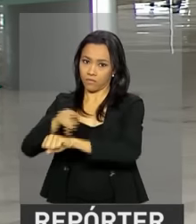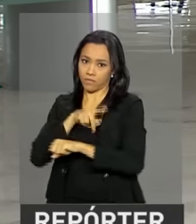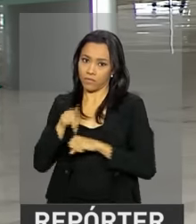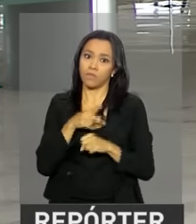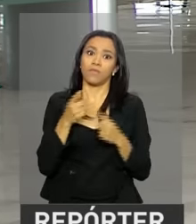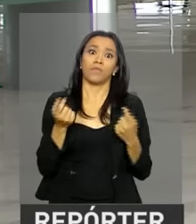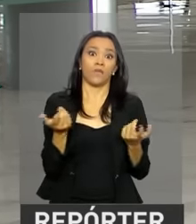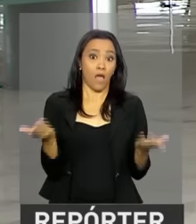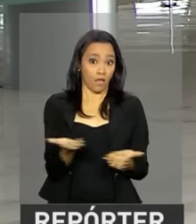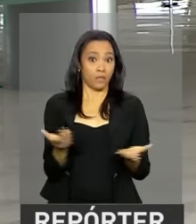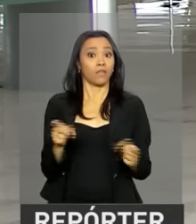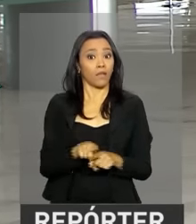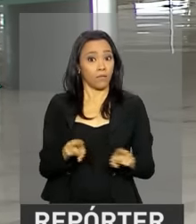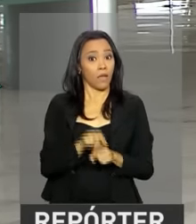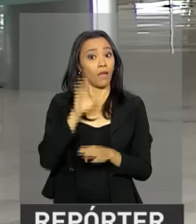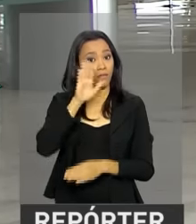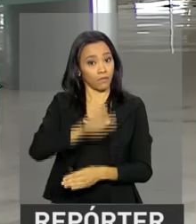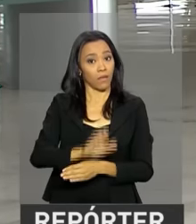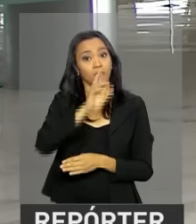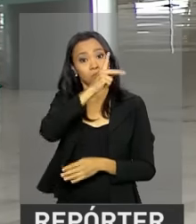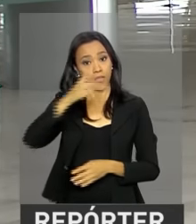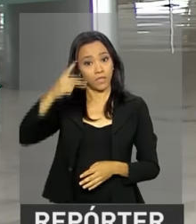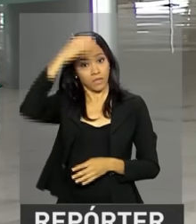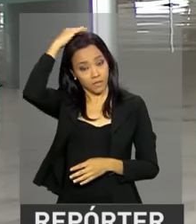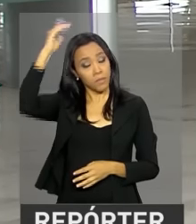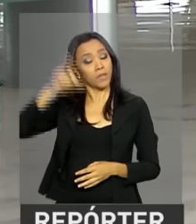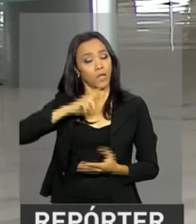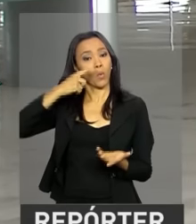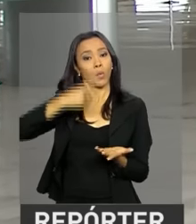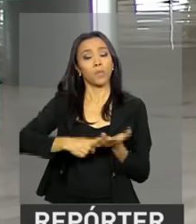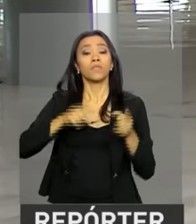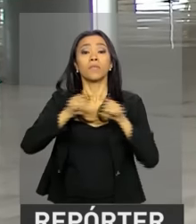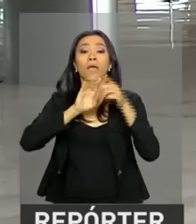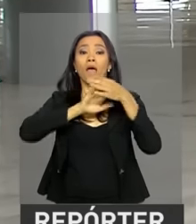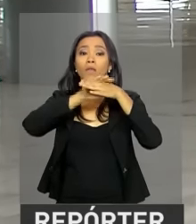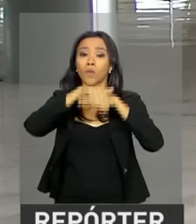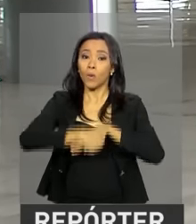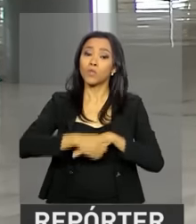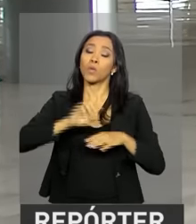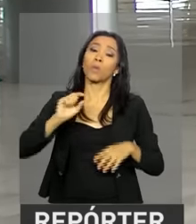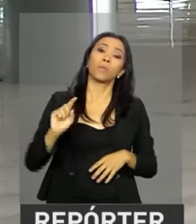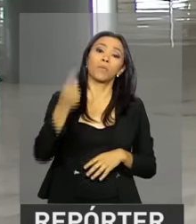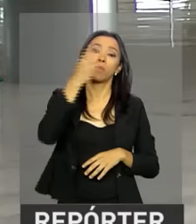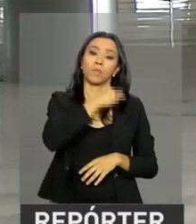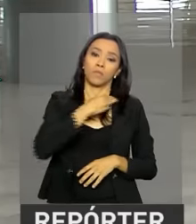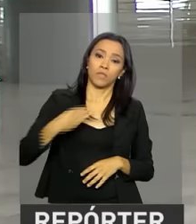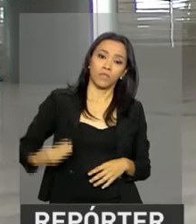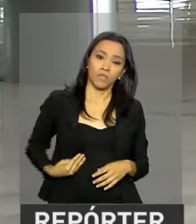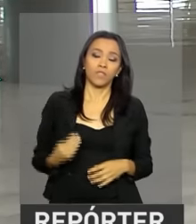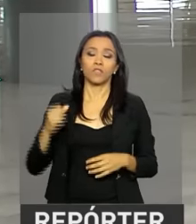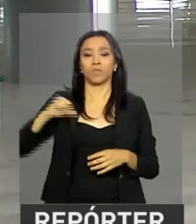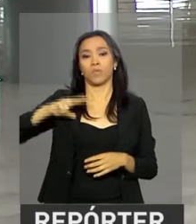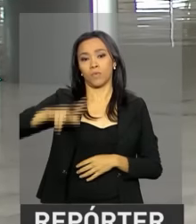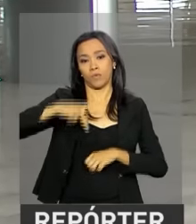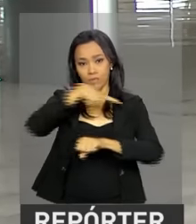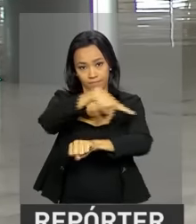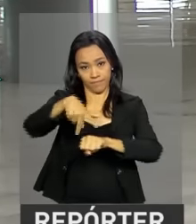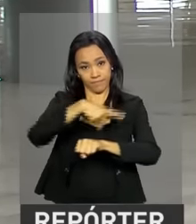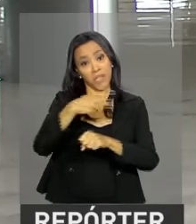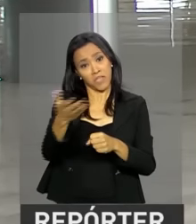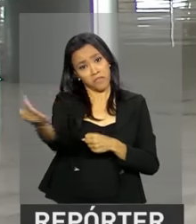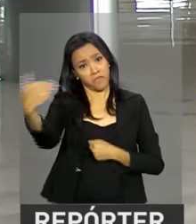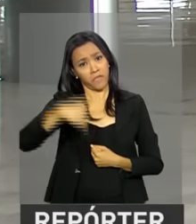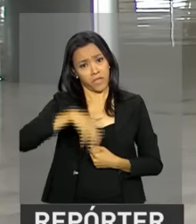de compromissos na parte da tarde e à noite com o primeiro-ministro português Antônio Costa que também veio ao Brasil para